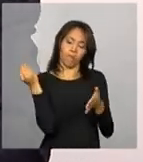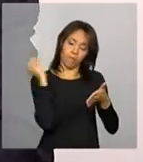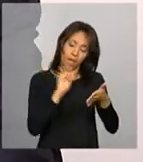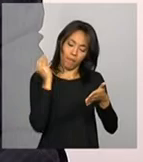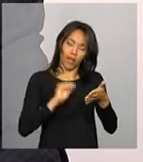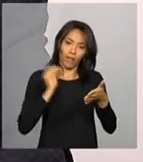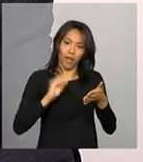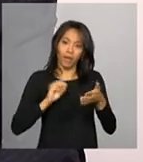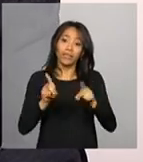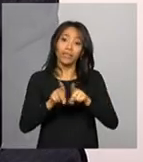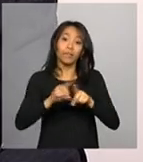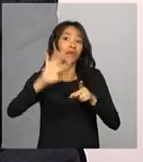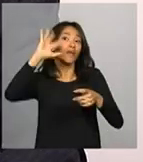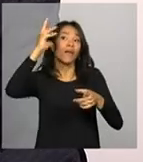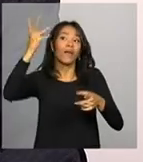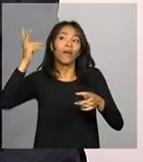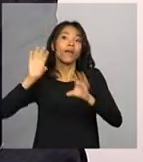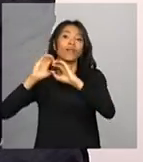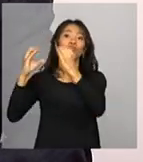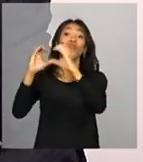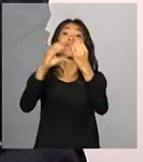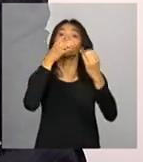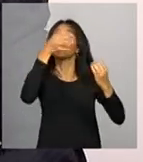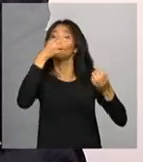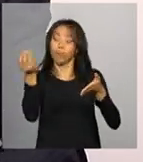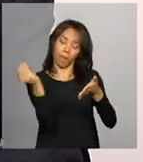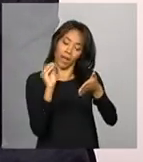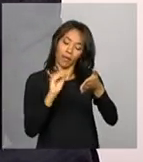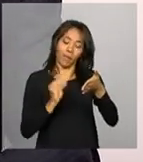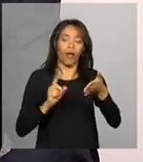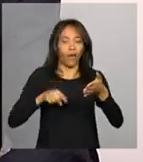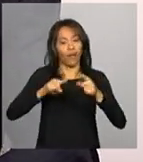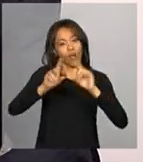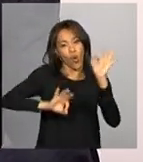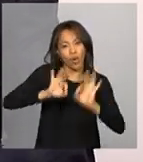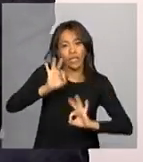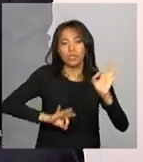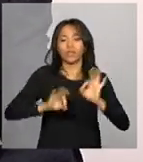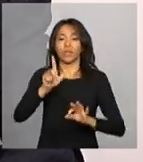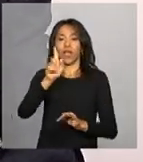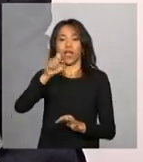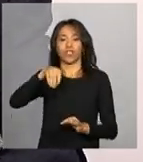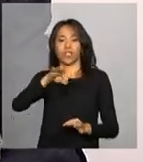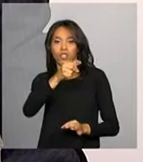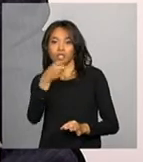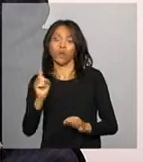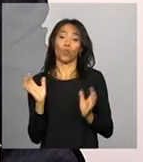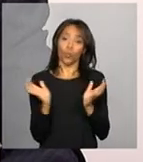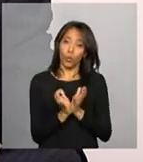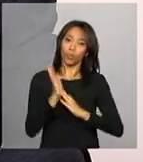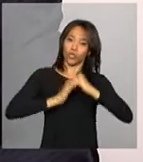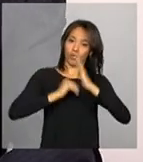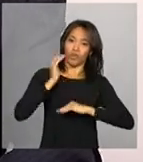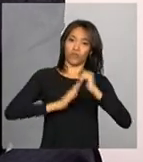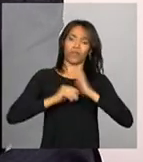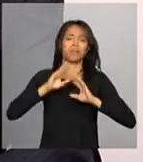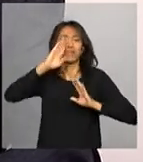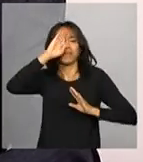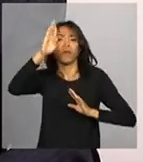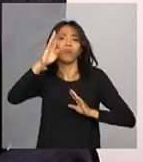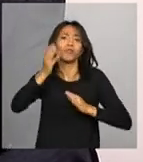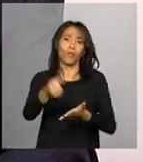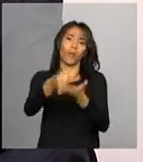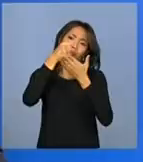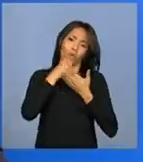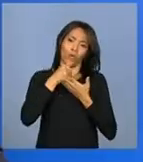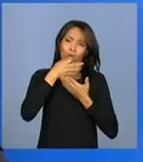com base também nas deliberações das conferências municipais é planejar a gestão com as equipes técnicas principalmente com a população